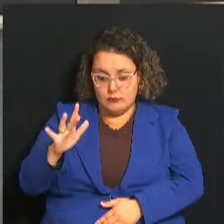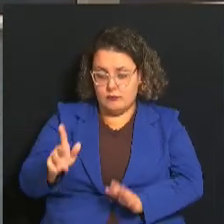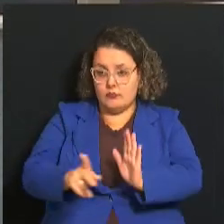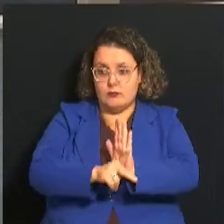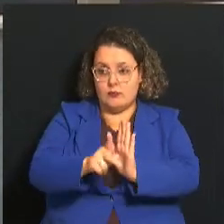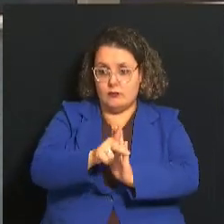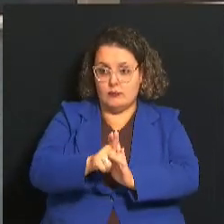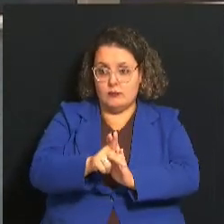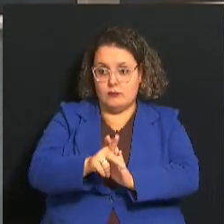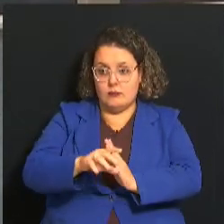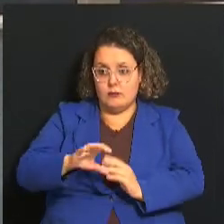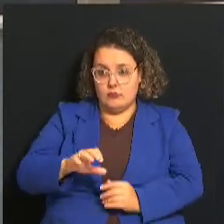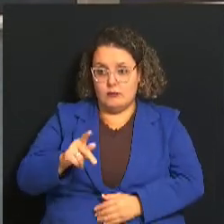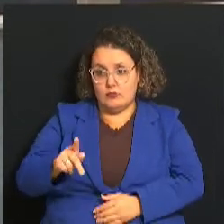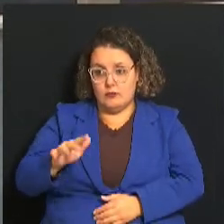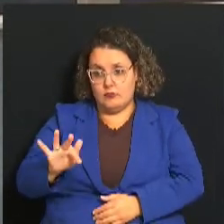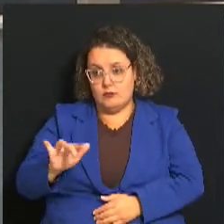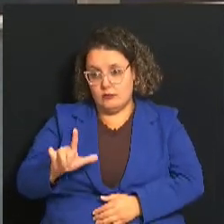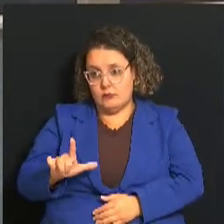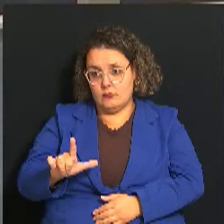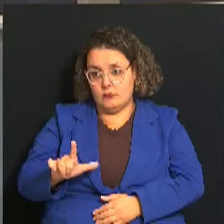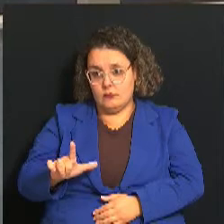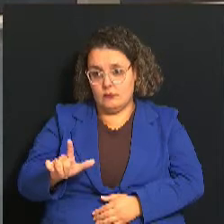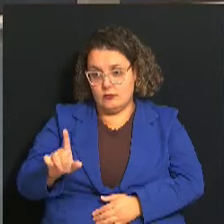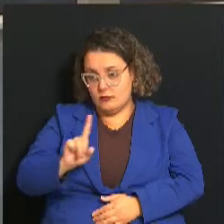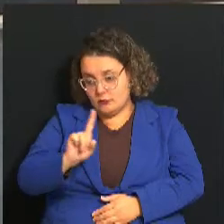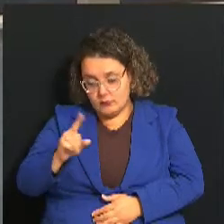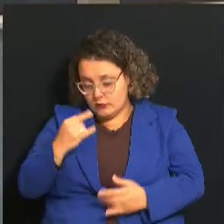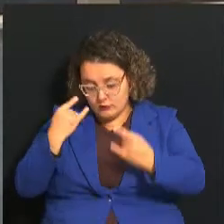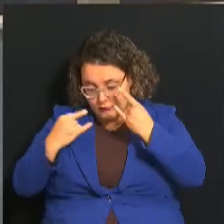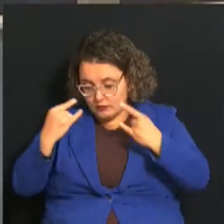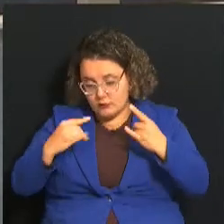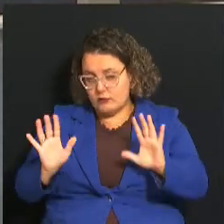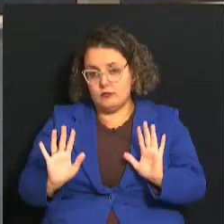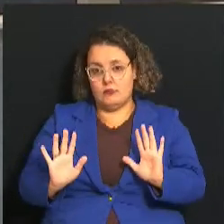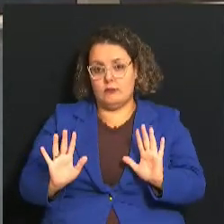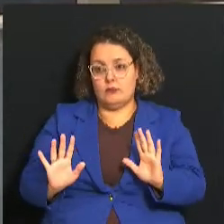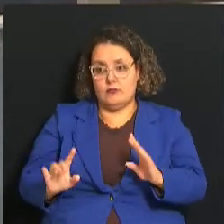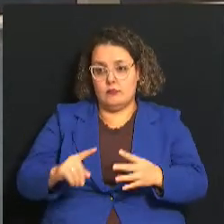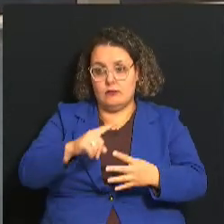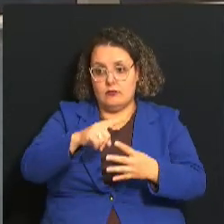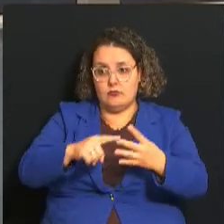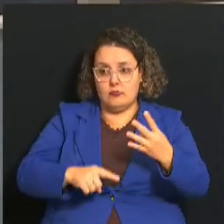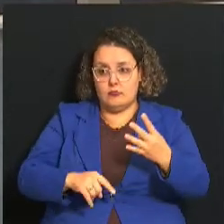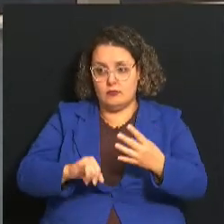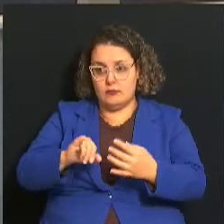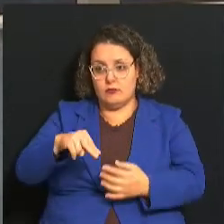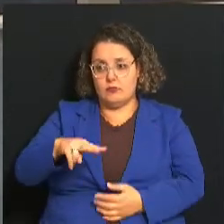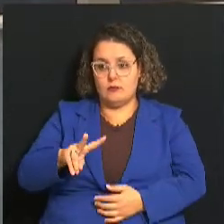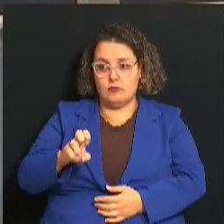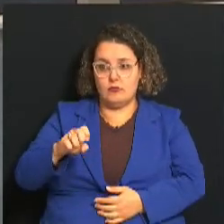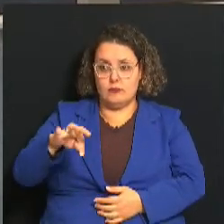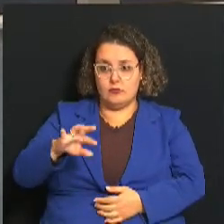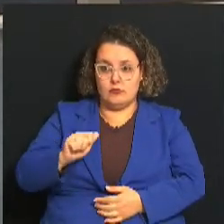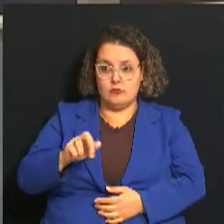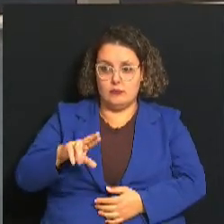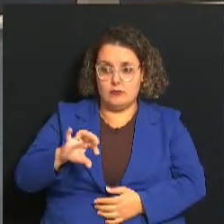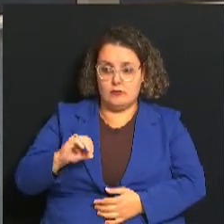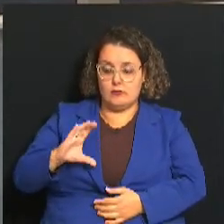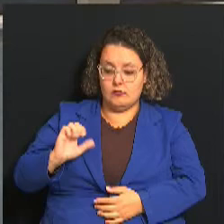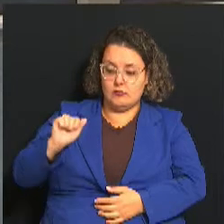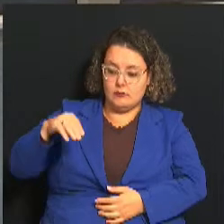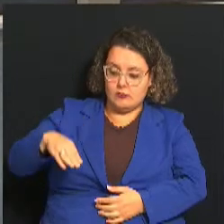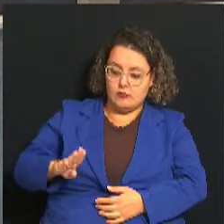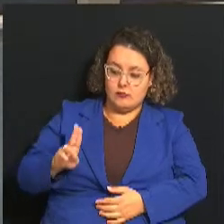vindo da CPFL já é uma coisa que não interessa. Nós temos 4 inventários no Cambuí, estamos acabando um esse ano, 20 anos